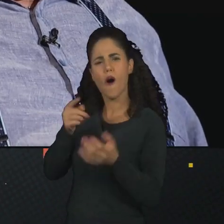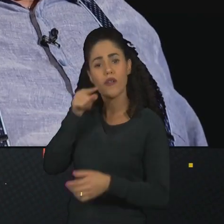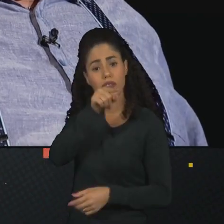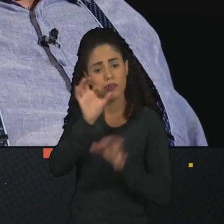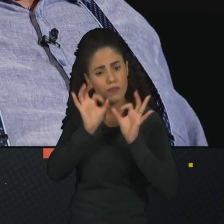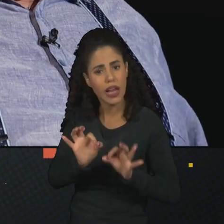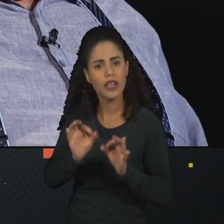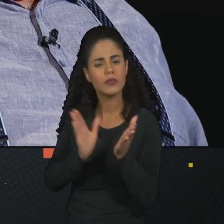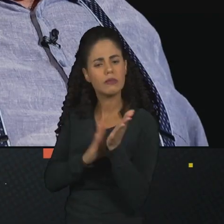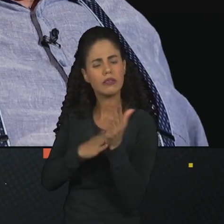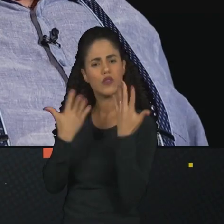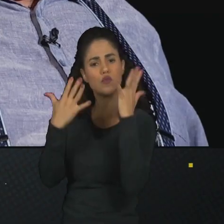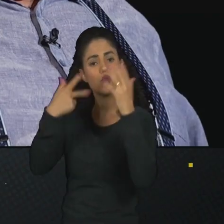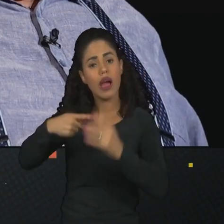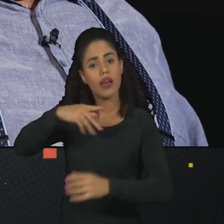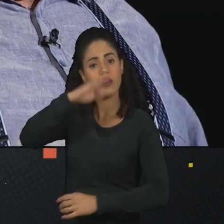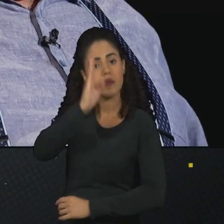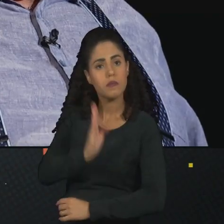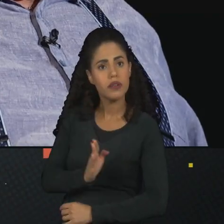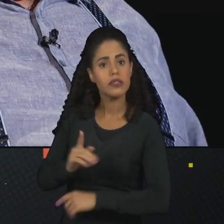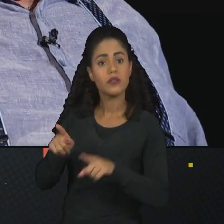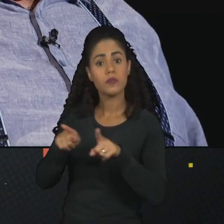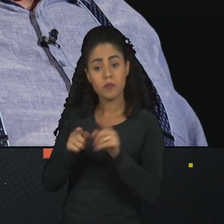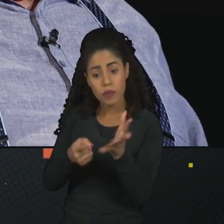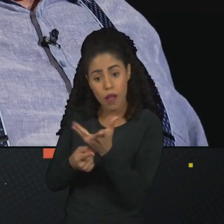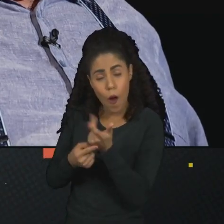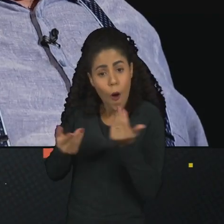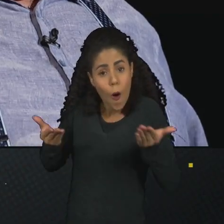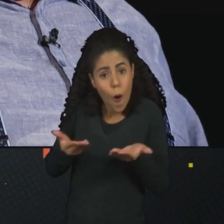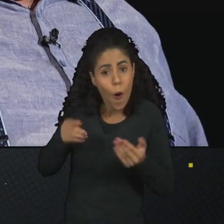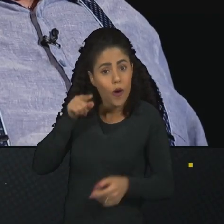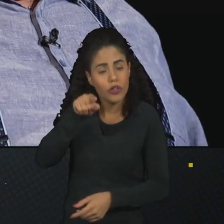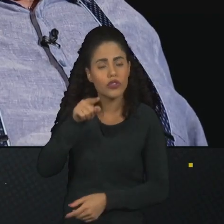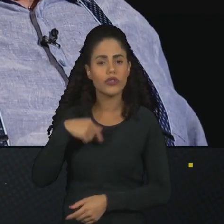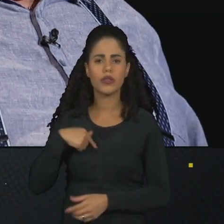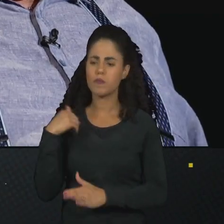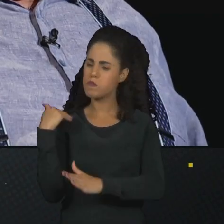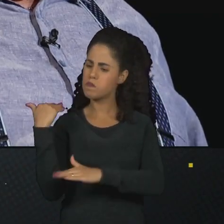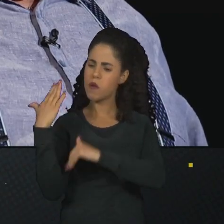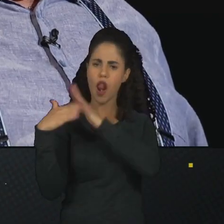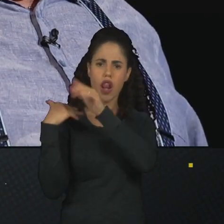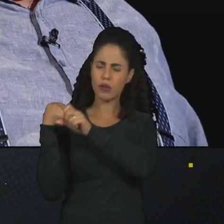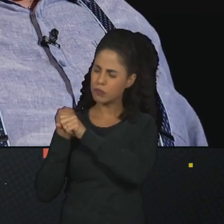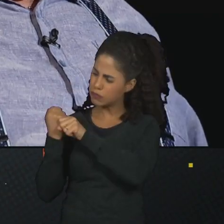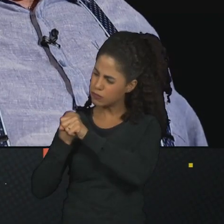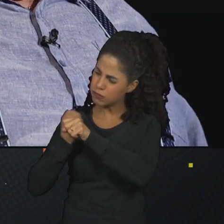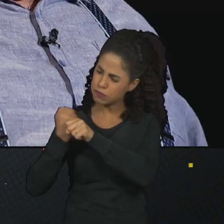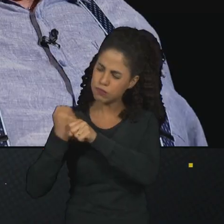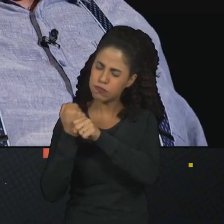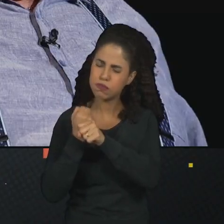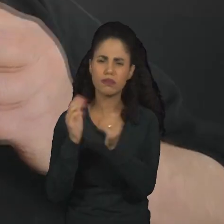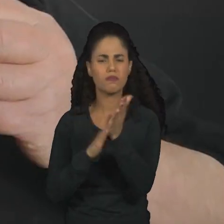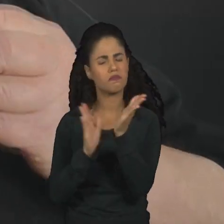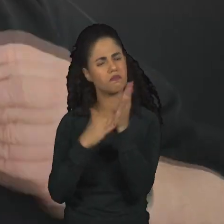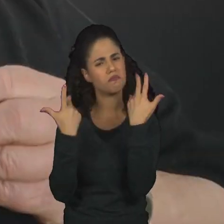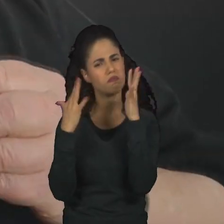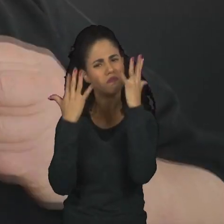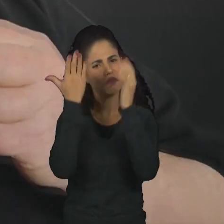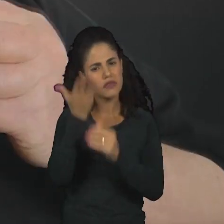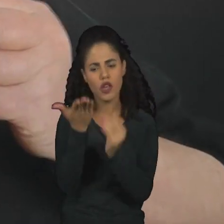artista exemplar no Brasil, cuja obra hoje, já de tantas décadas, é um exemplo